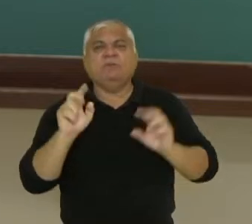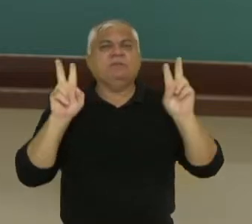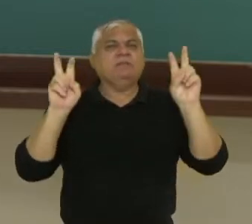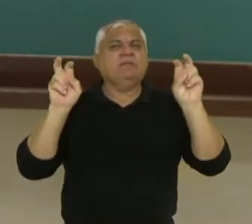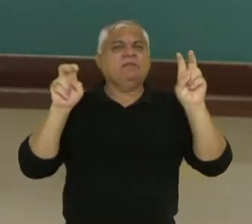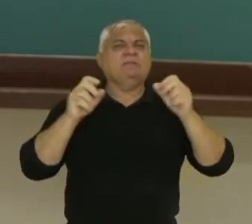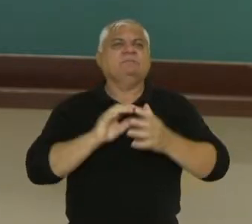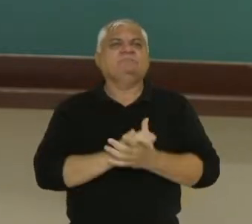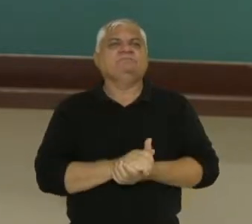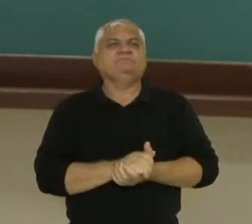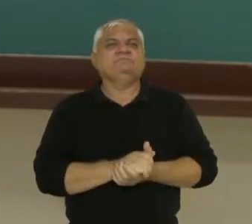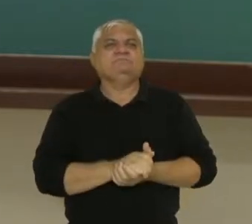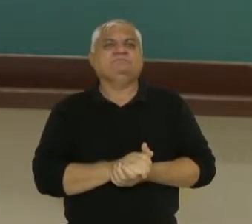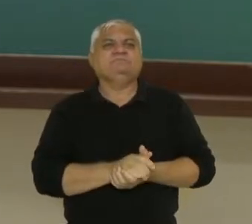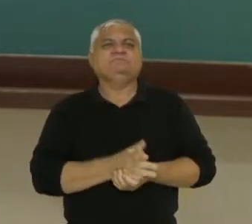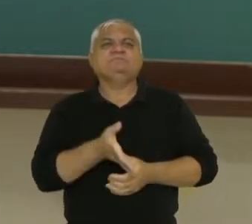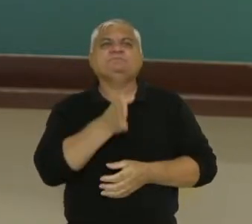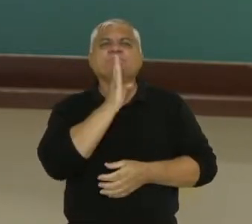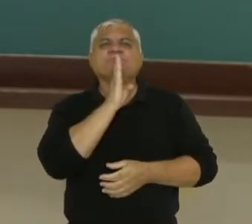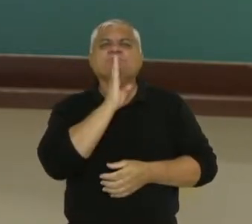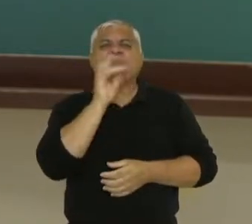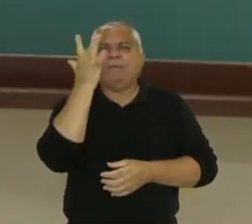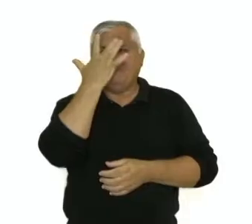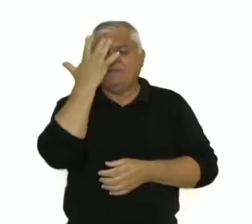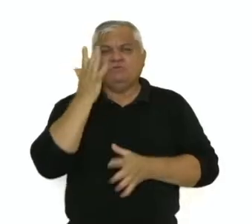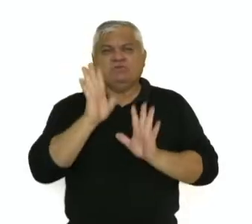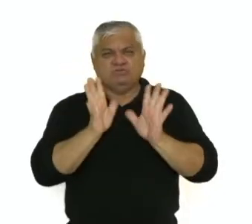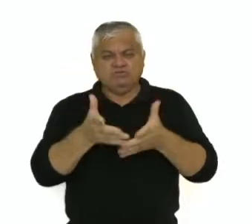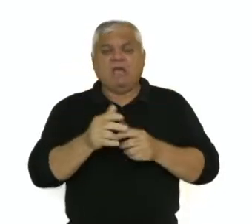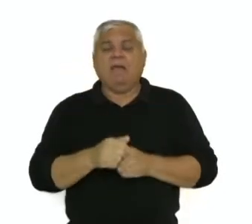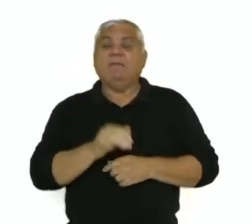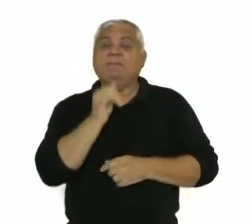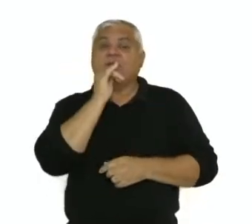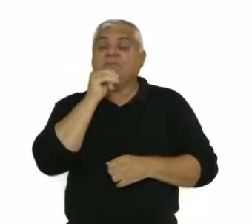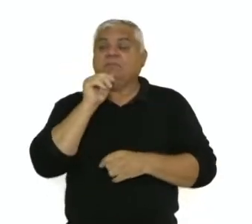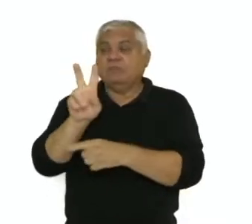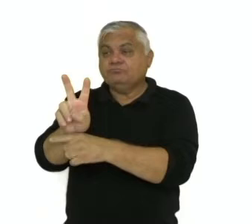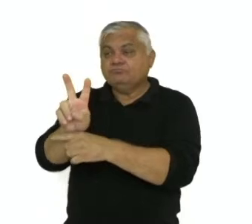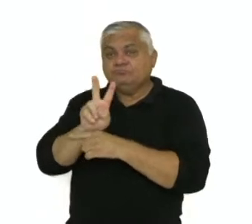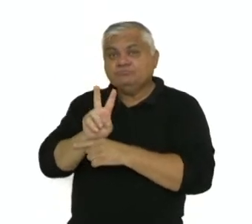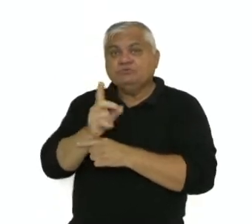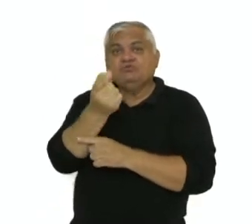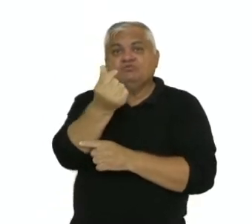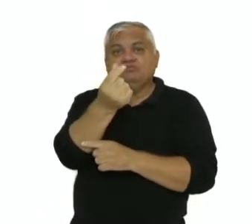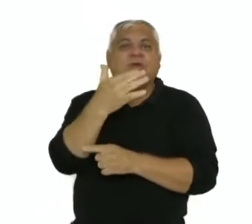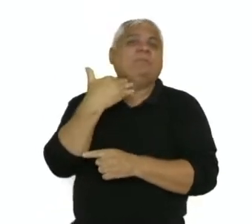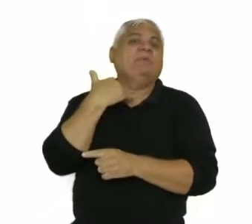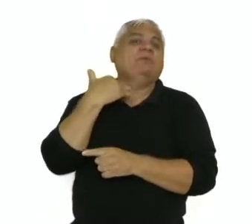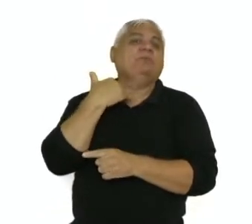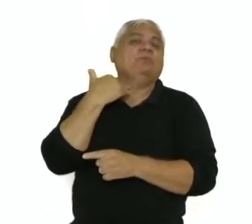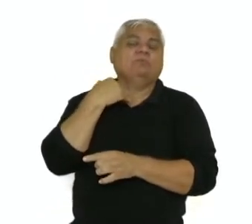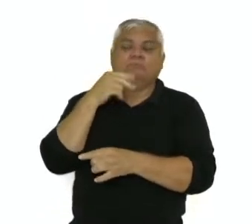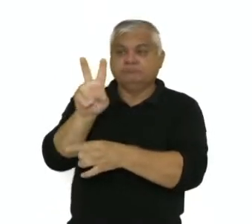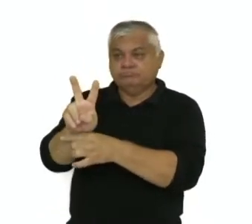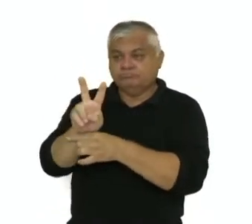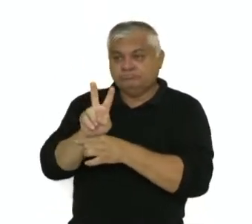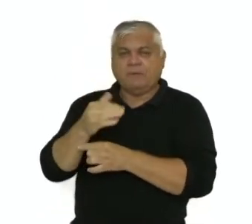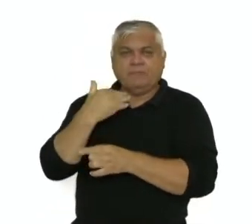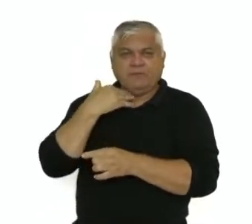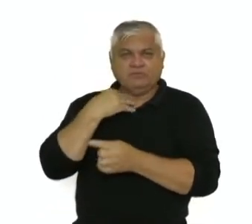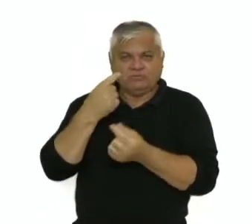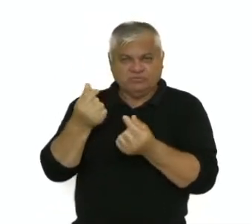do vídeo. Você conhece alguém que já precisou emprestar dinheiro ao banco? Nossa, pergunta